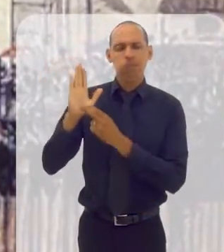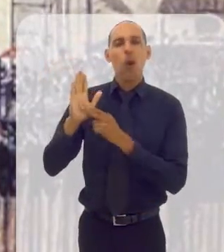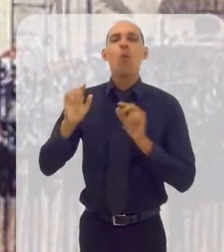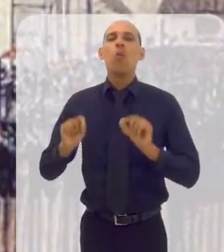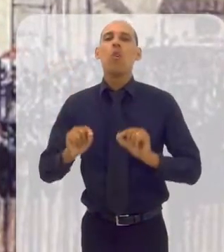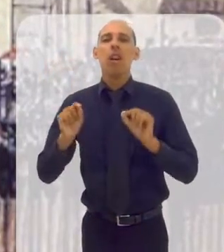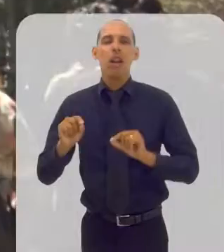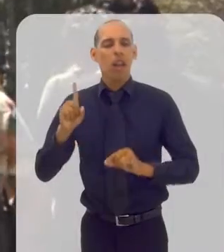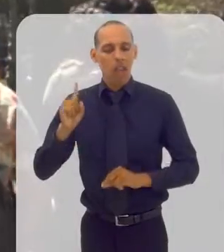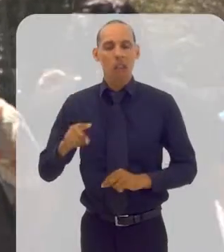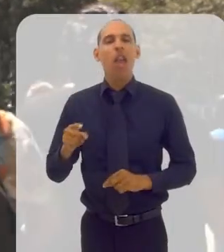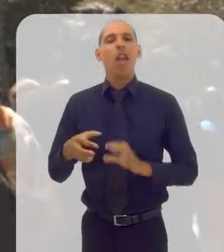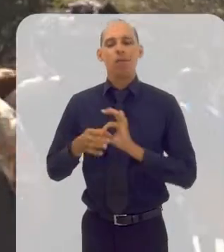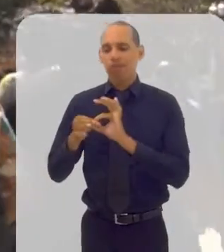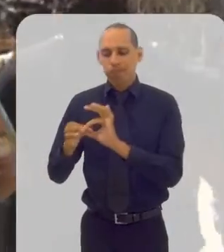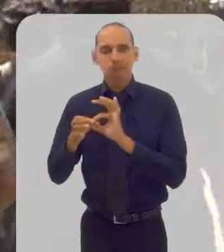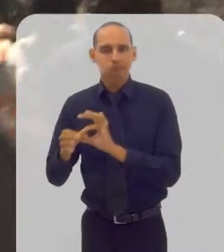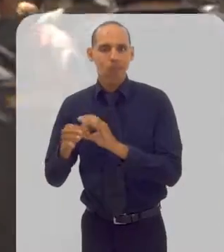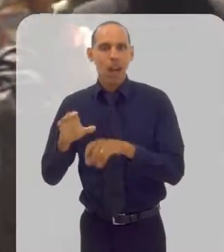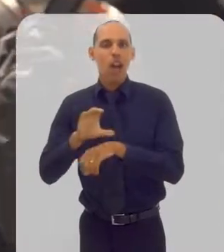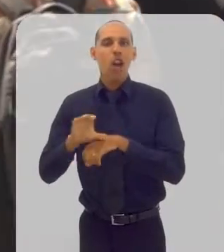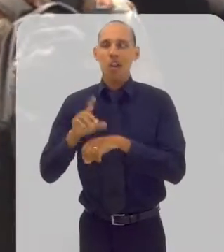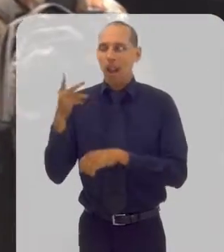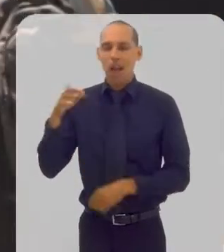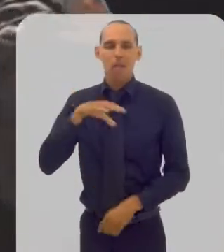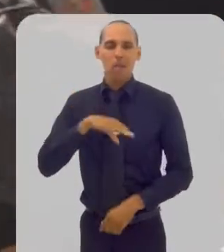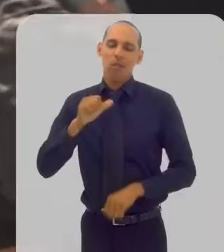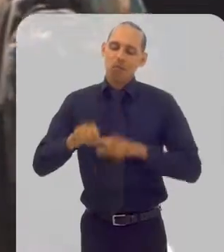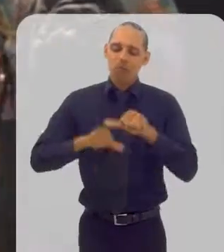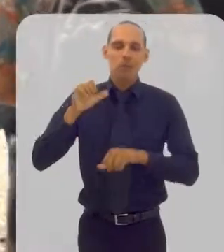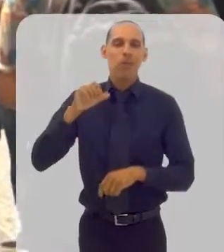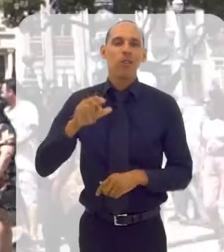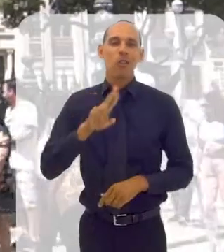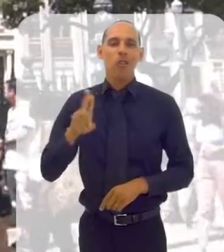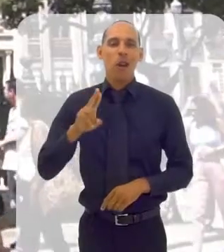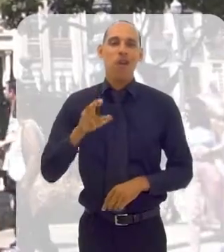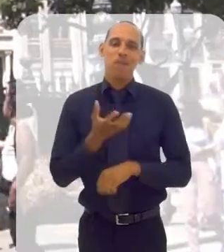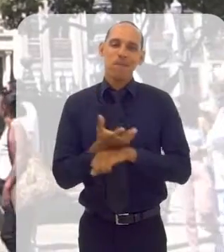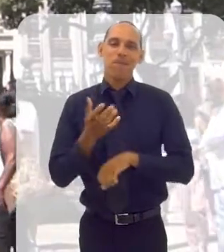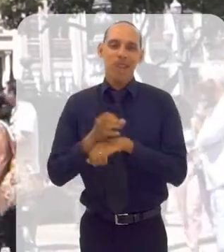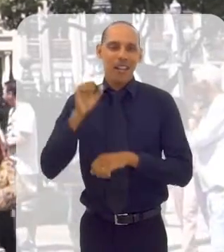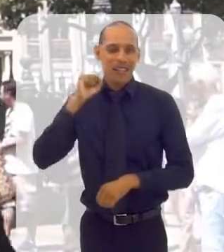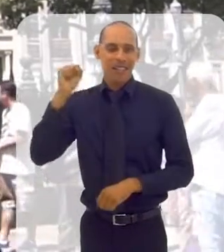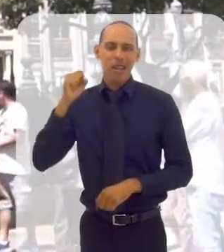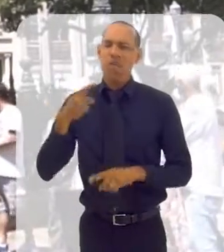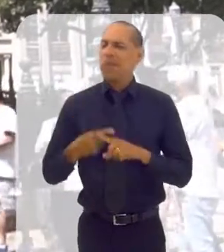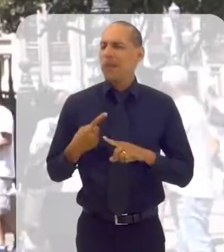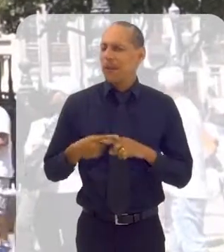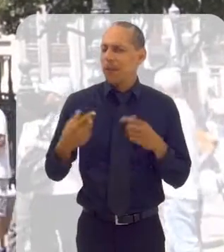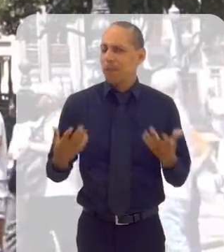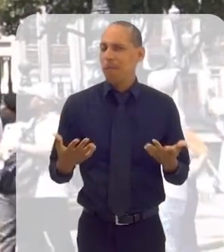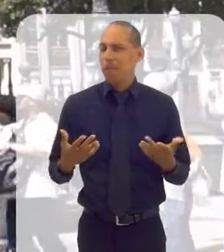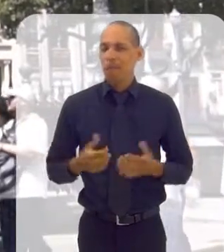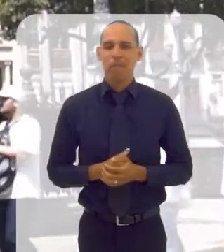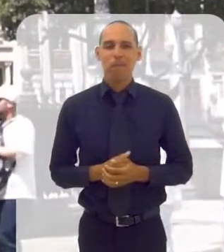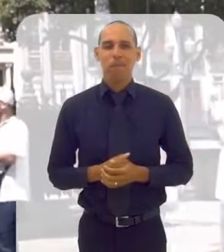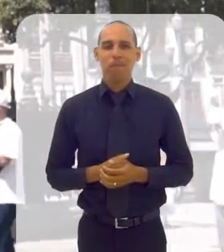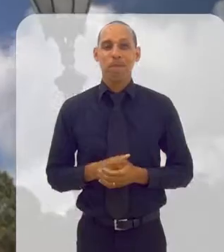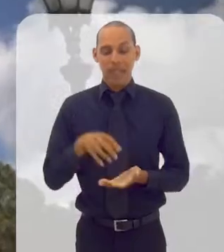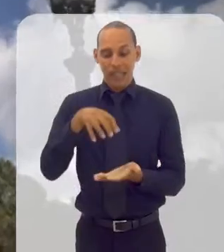portuguesa, mas futuramente foi ressignificada como Praça Tiradentes, né? E para a gente entender o porquê